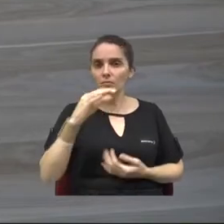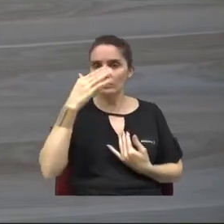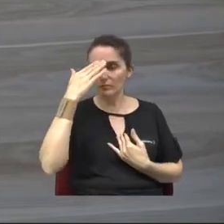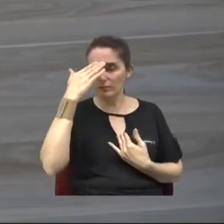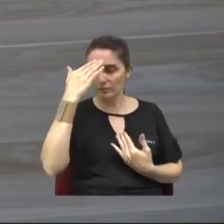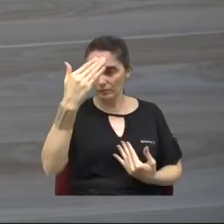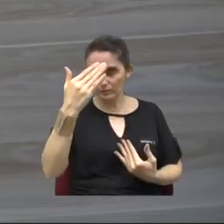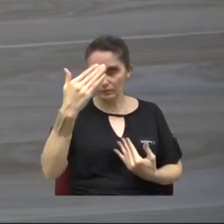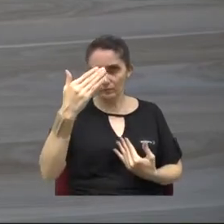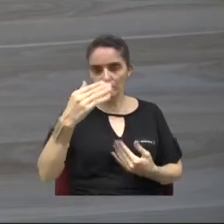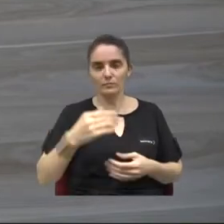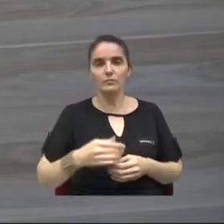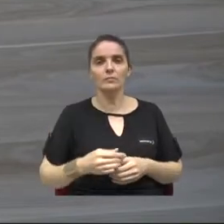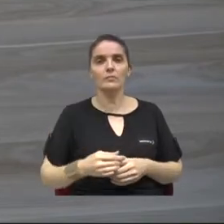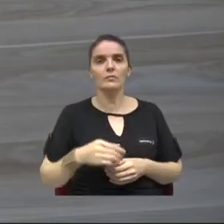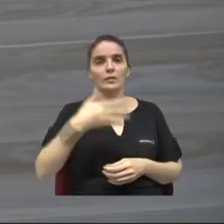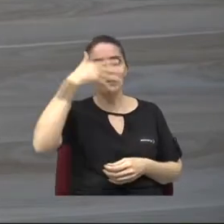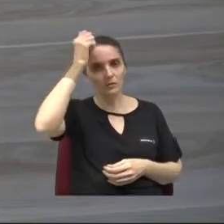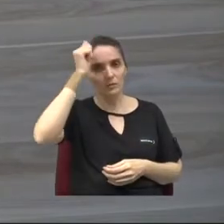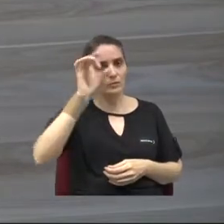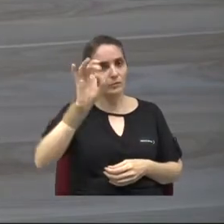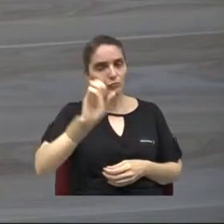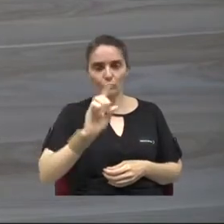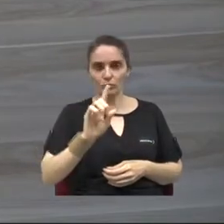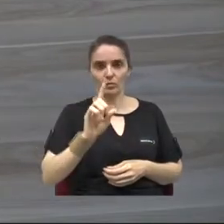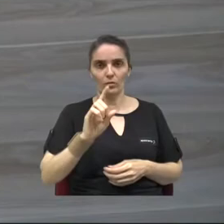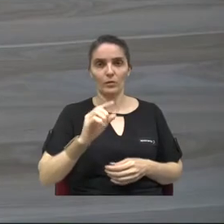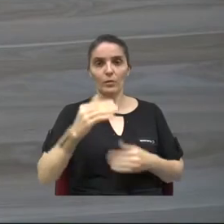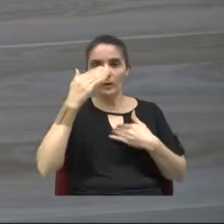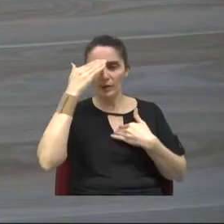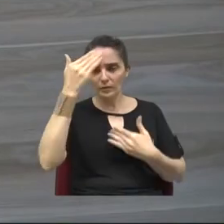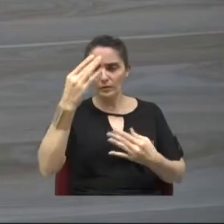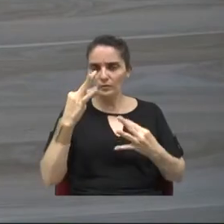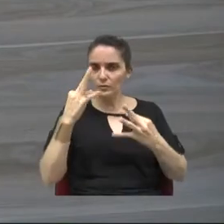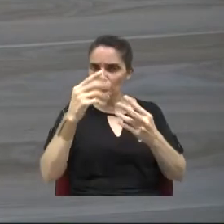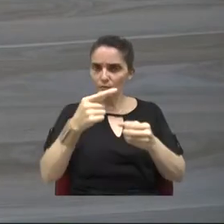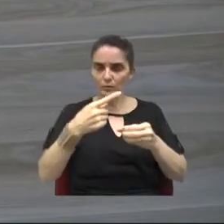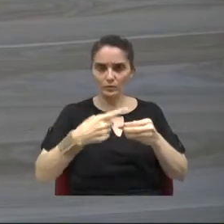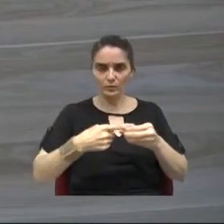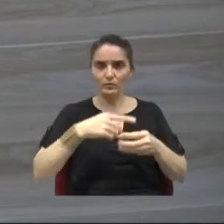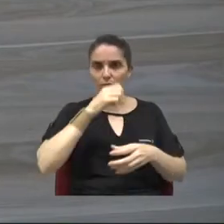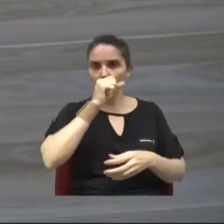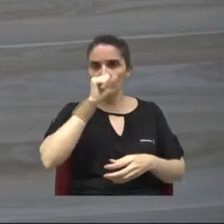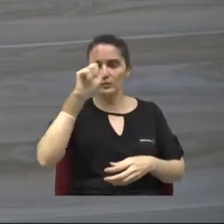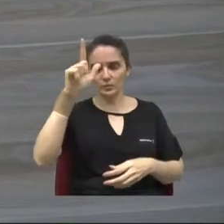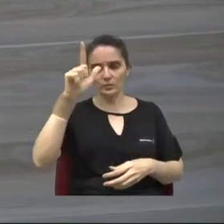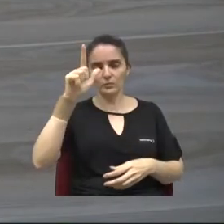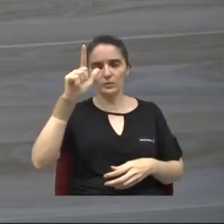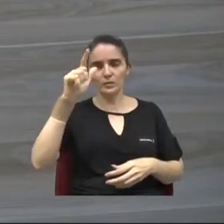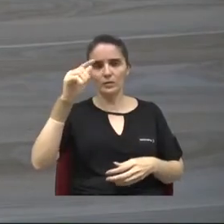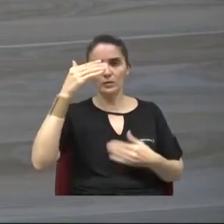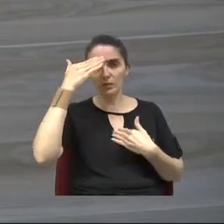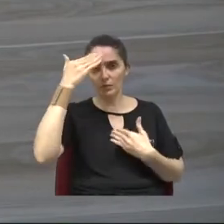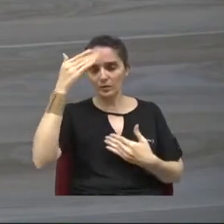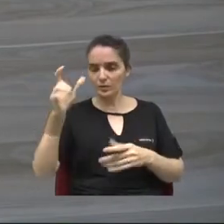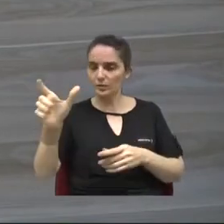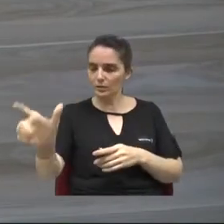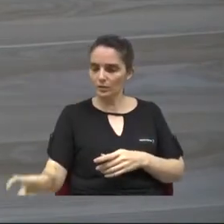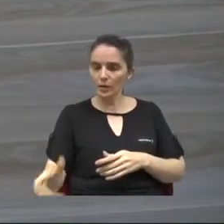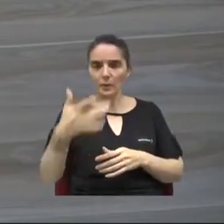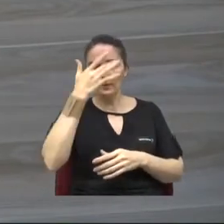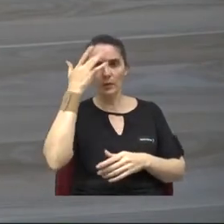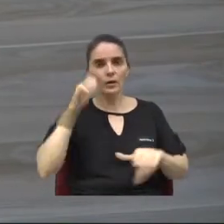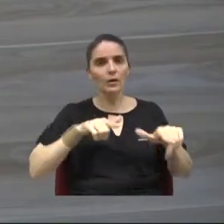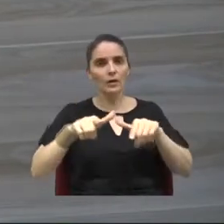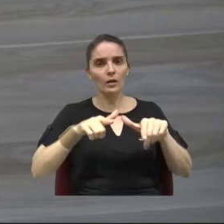a gratidão da cidade de Limeira ser reconhecido a um trabalhador que se dedica realmente com a vida e que se preocupa com a